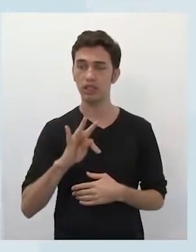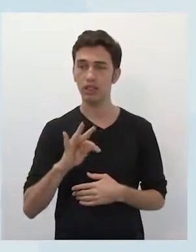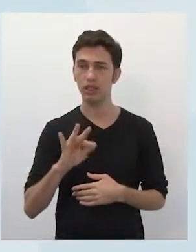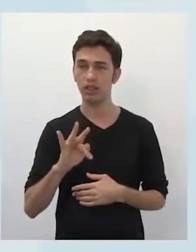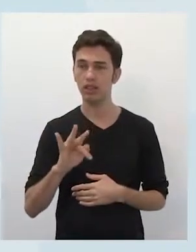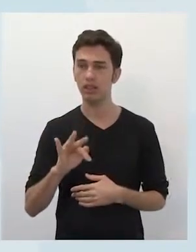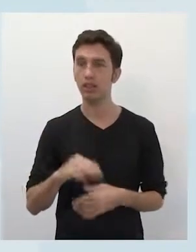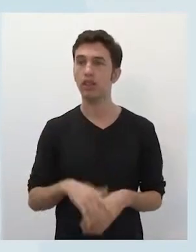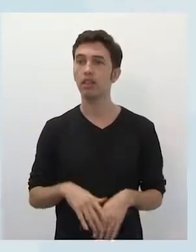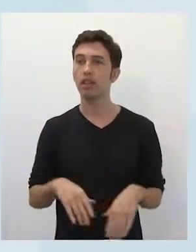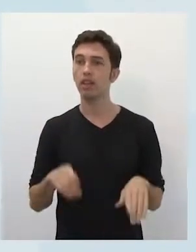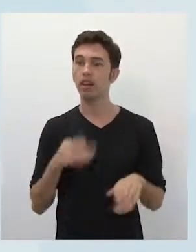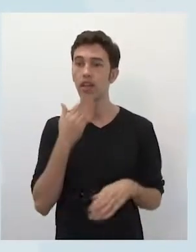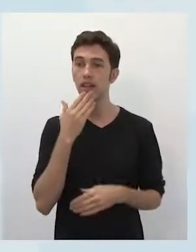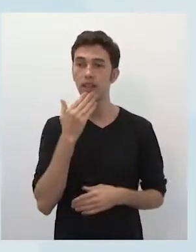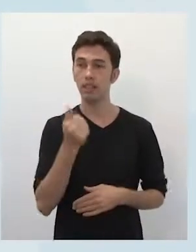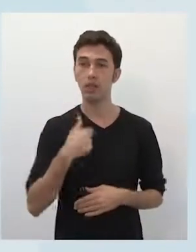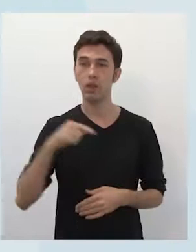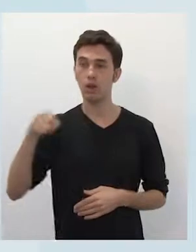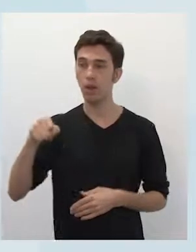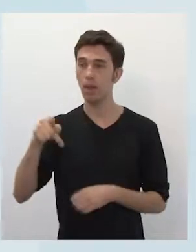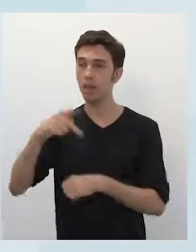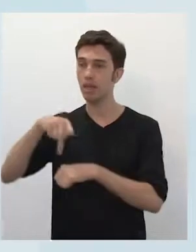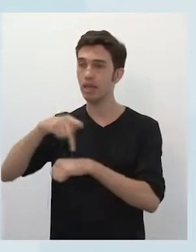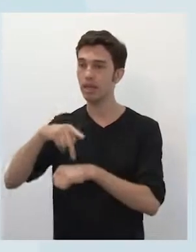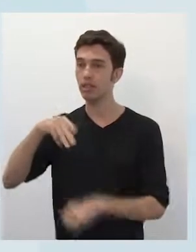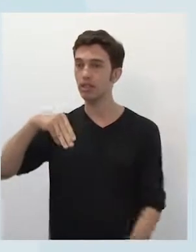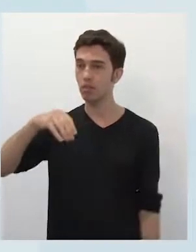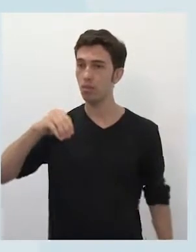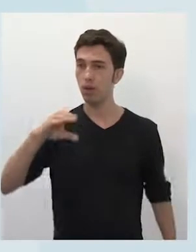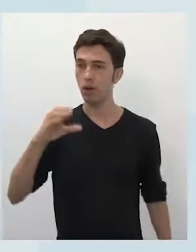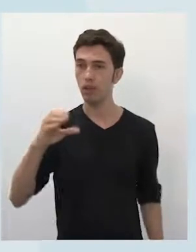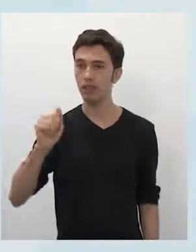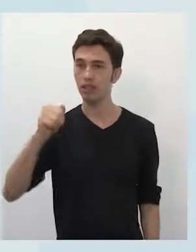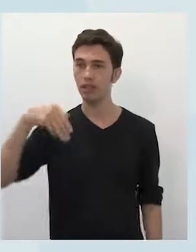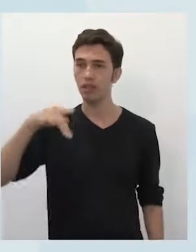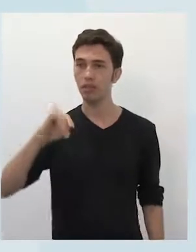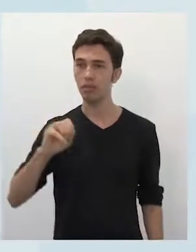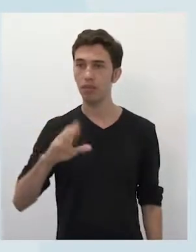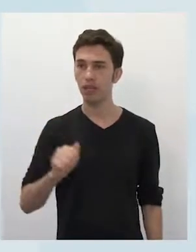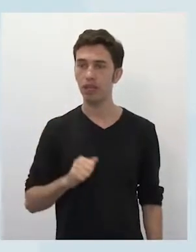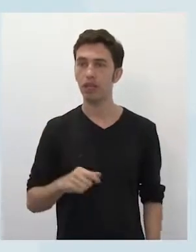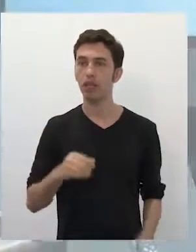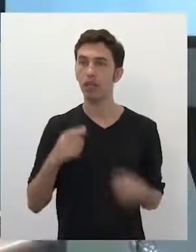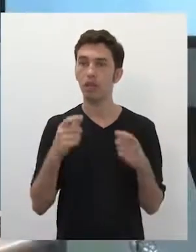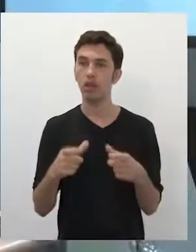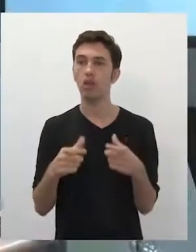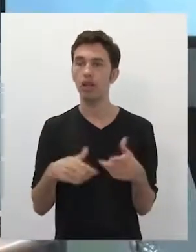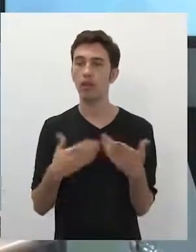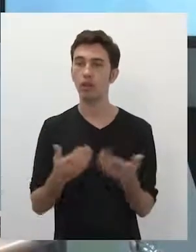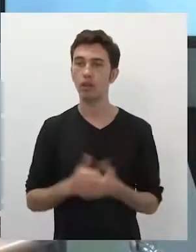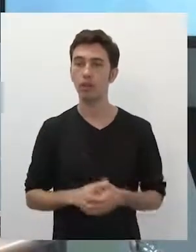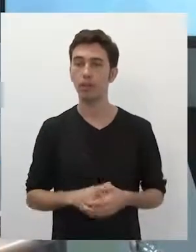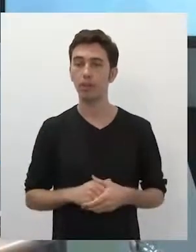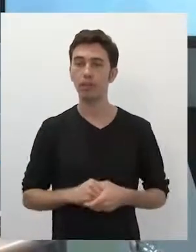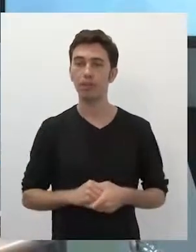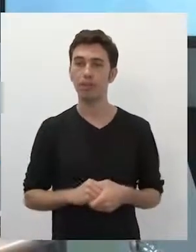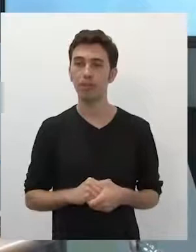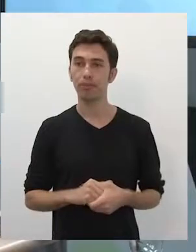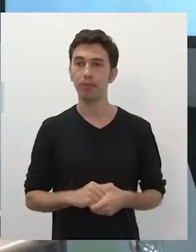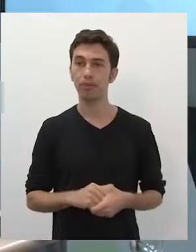Delgado. Novamente aí, apelo, então súplica, é algo muito, muito urgente, não é apenas um pedido, eles